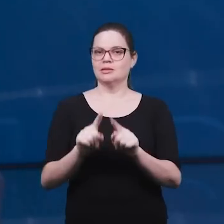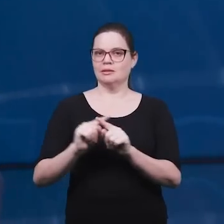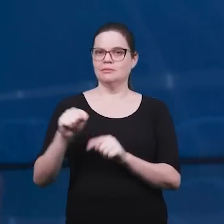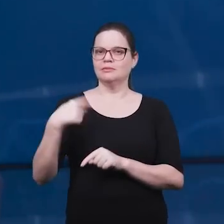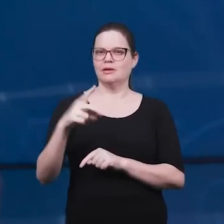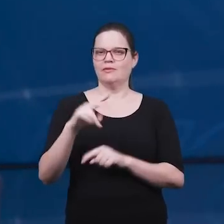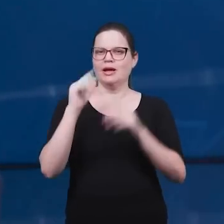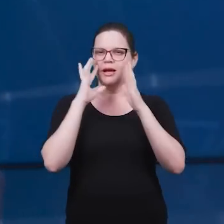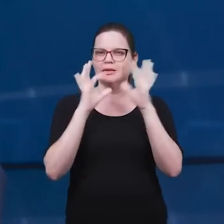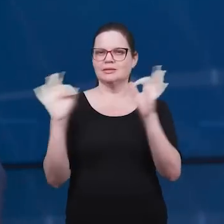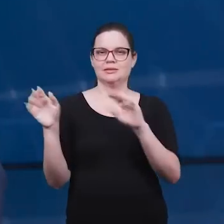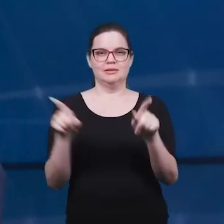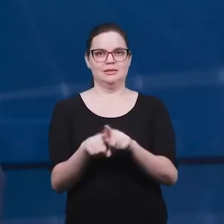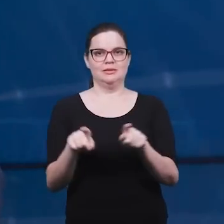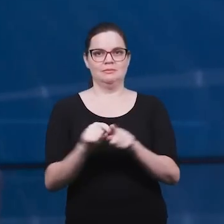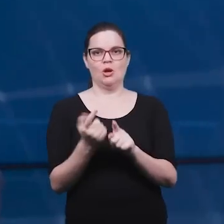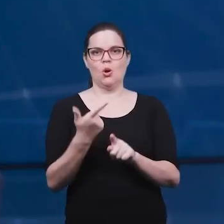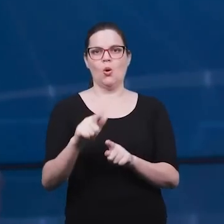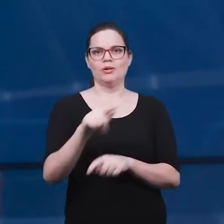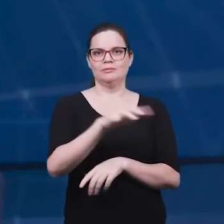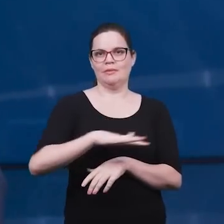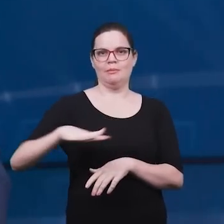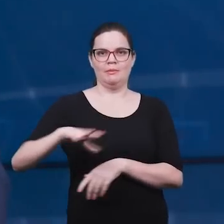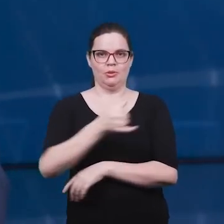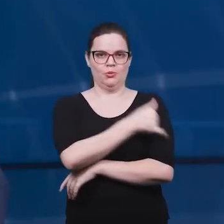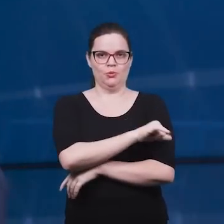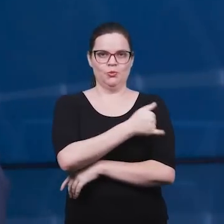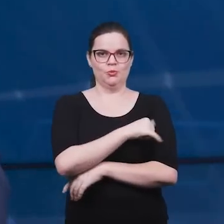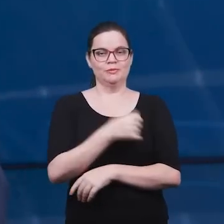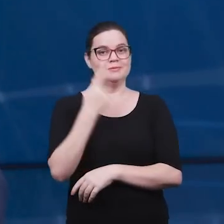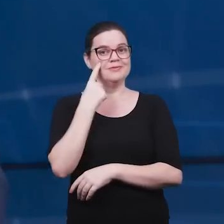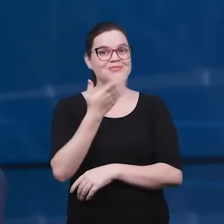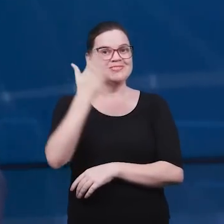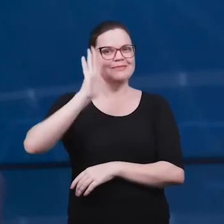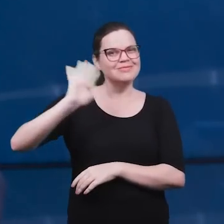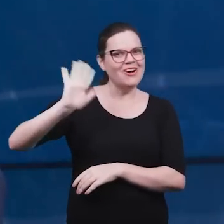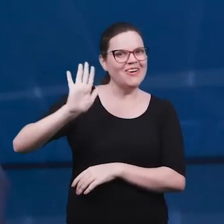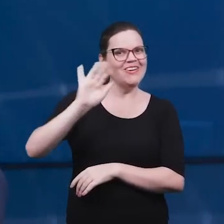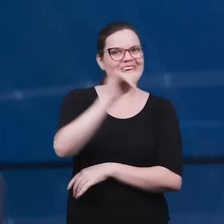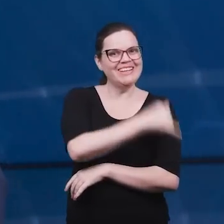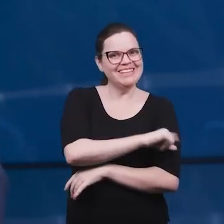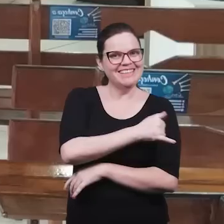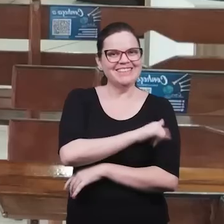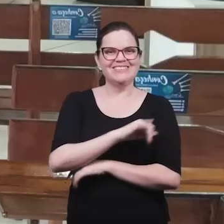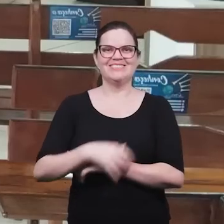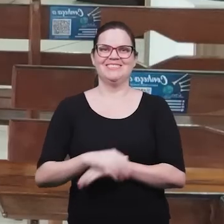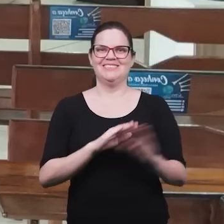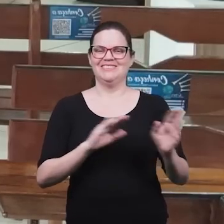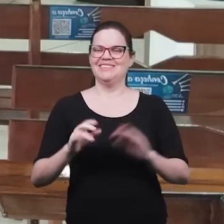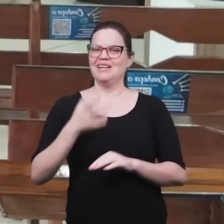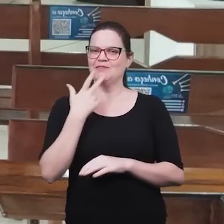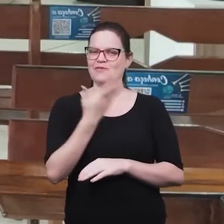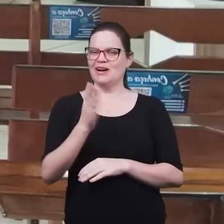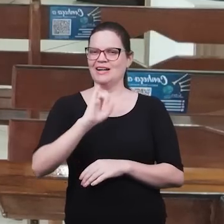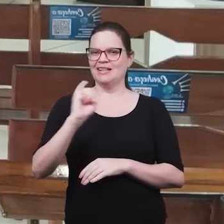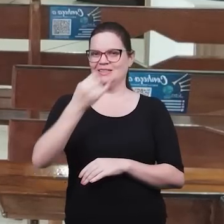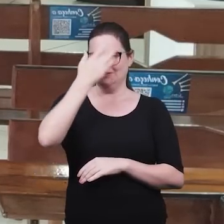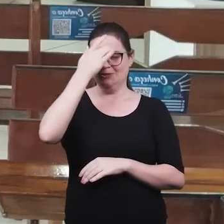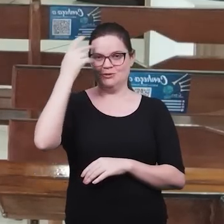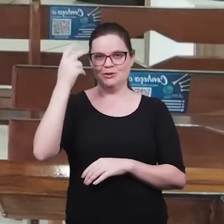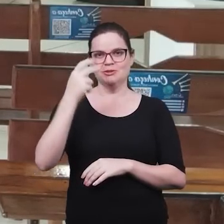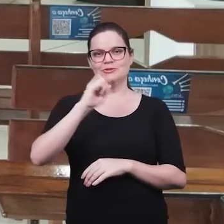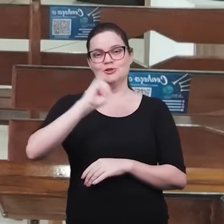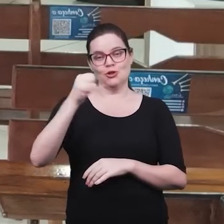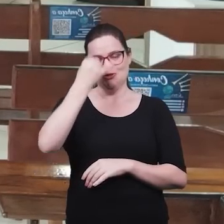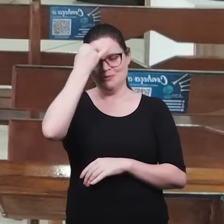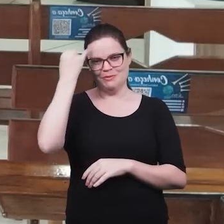sequência você vai conferir também as demais regiões do Rio. Alô Rio, aqui no Manaim News. Fala, irmão Jorge, paz do Senhor